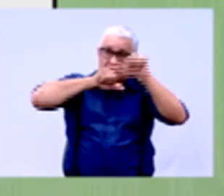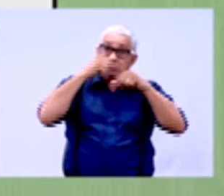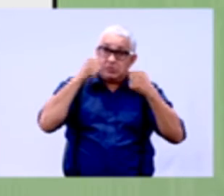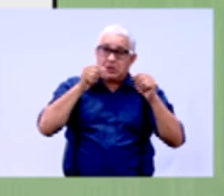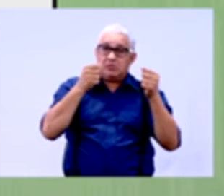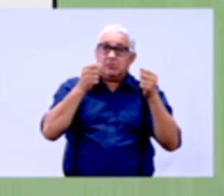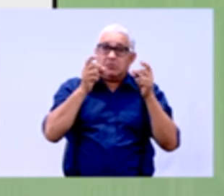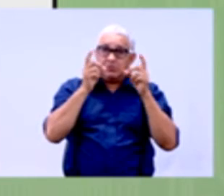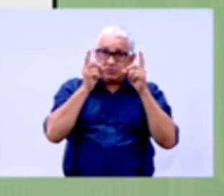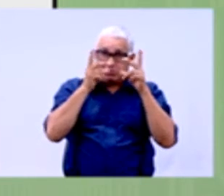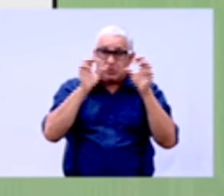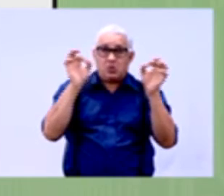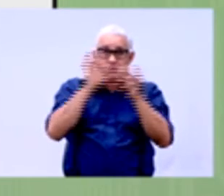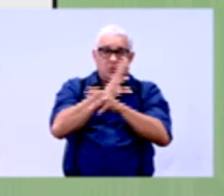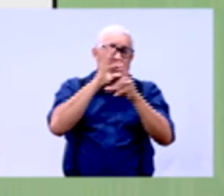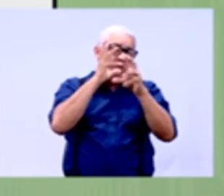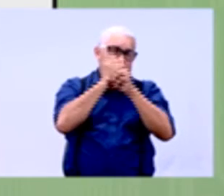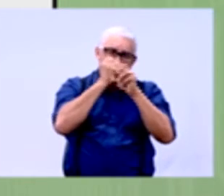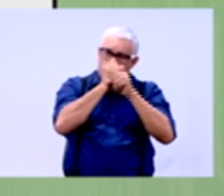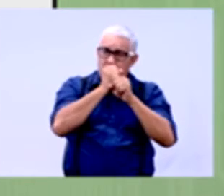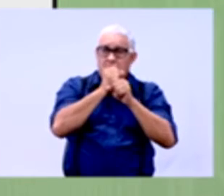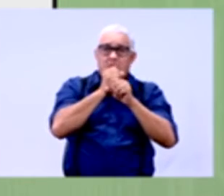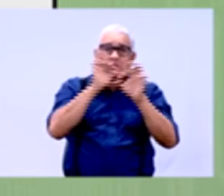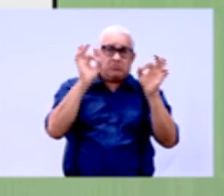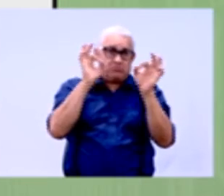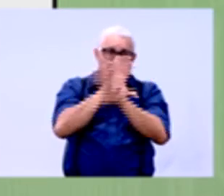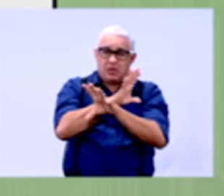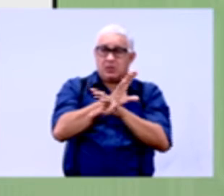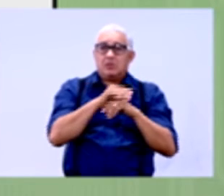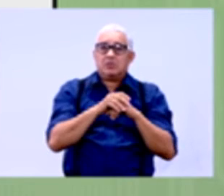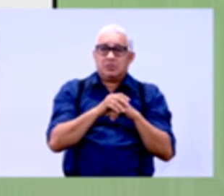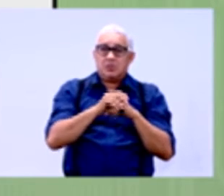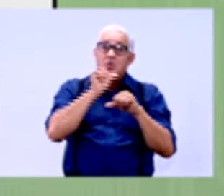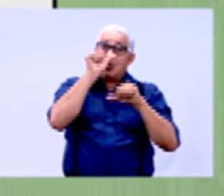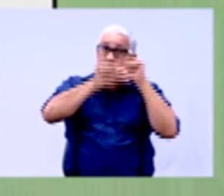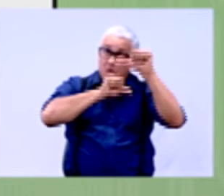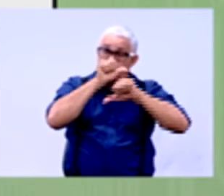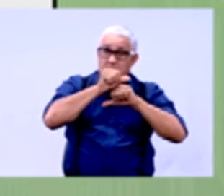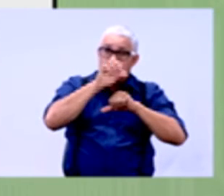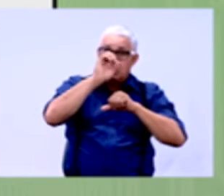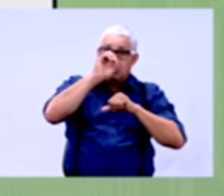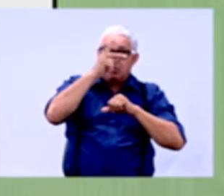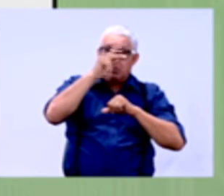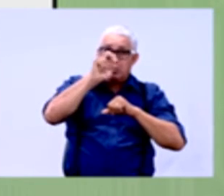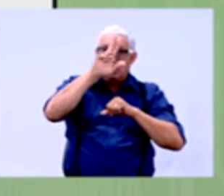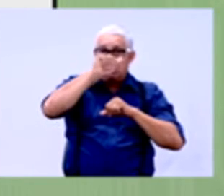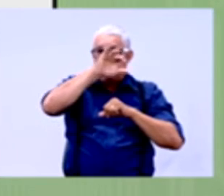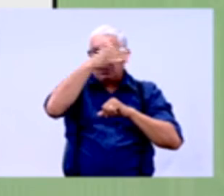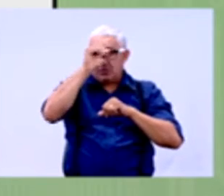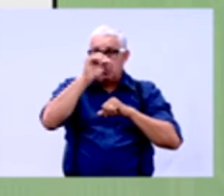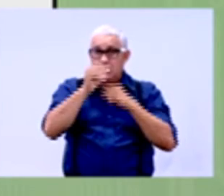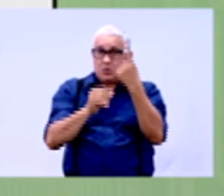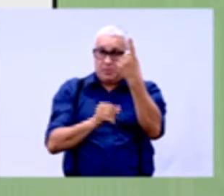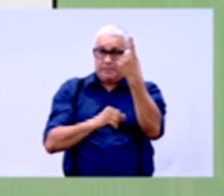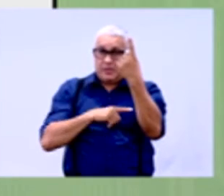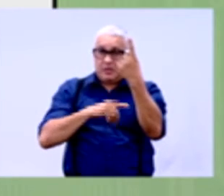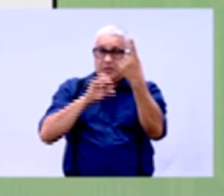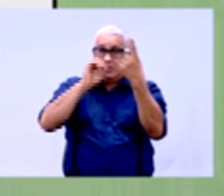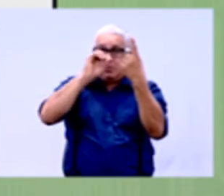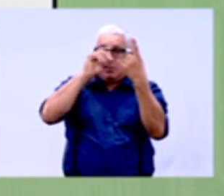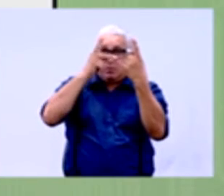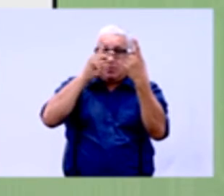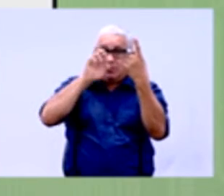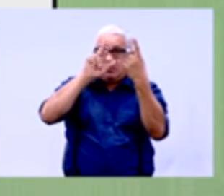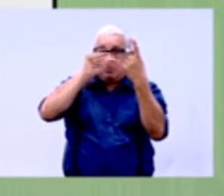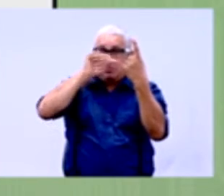vai ter que somar, né, fazer o fechamento. Então ele muda, então é uma operação. Então nós temos uma operação.